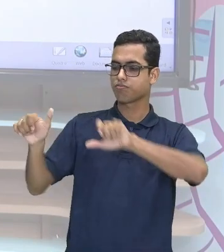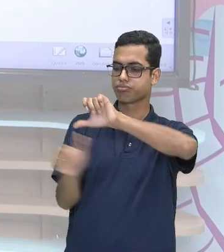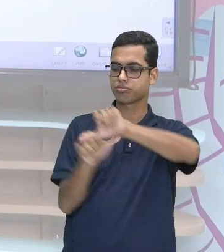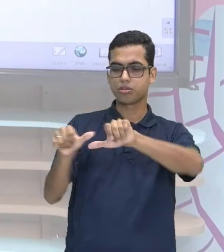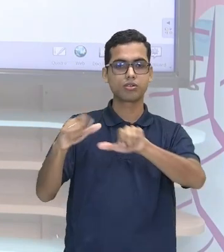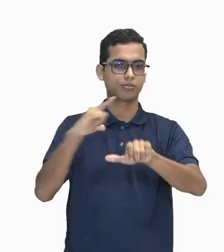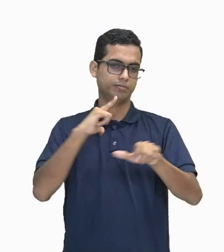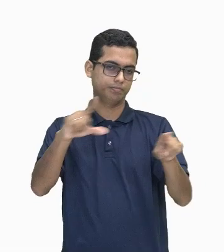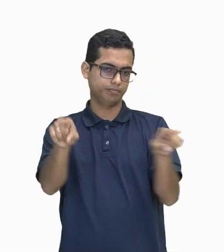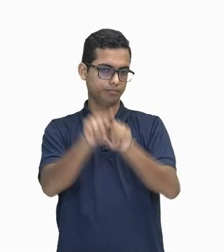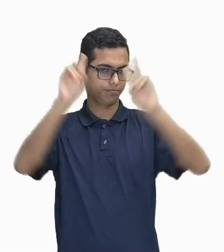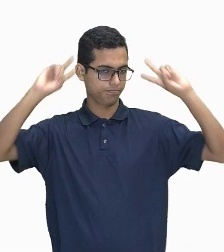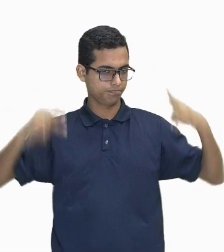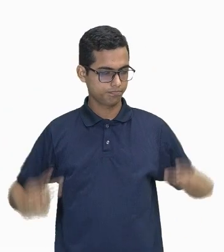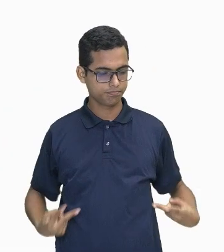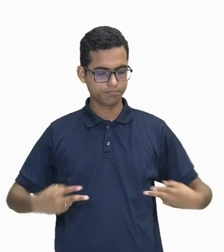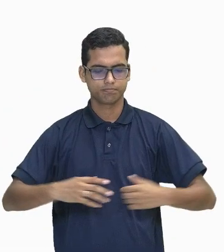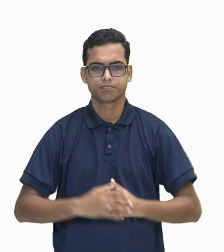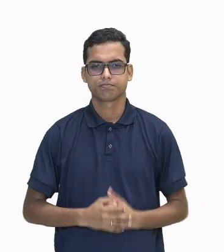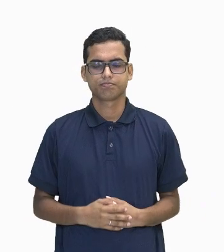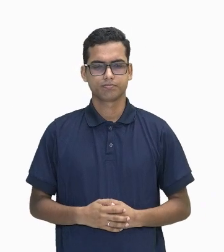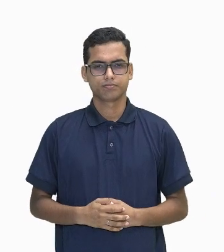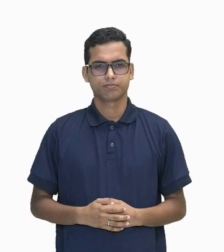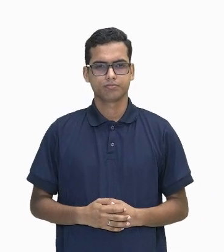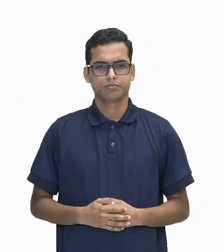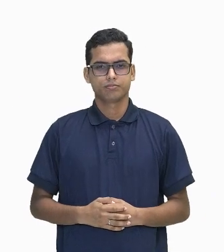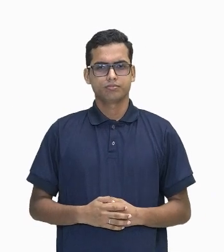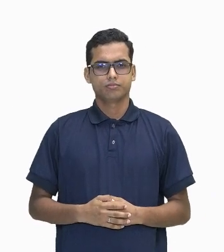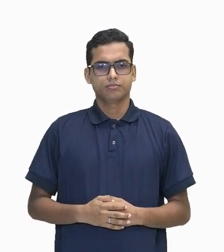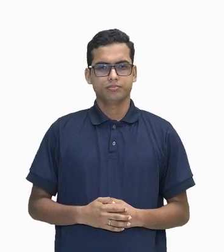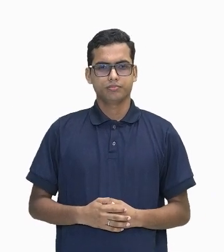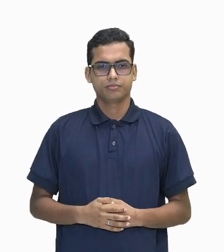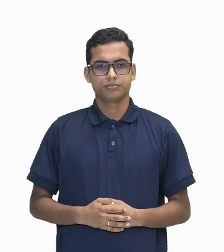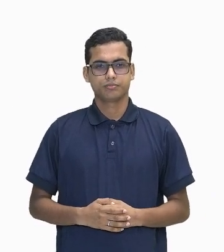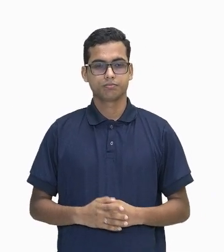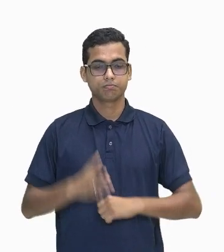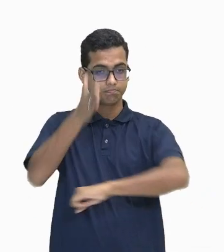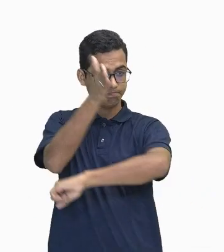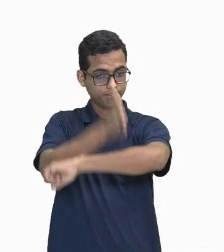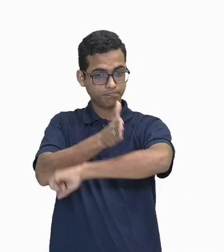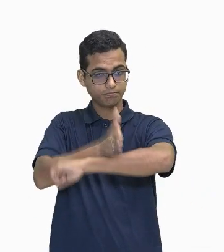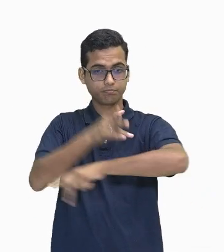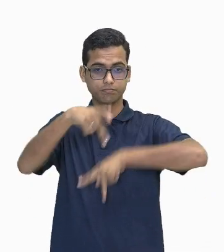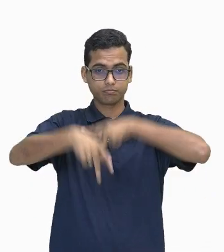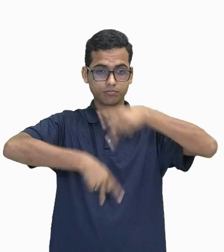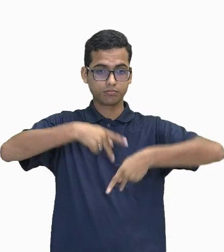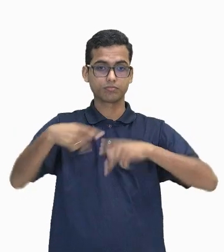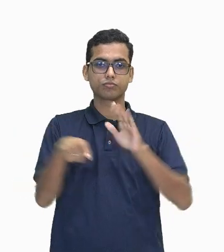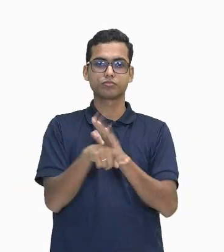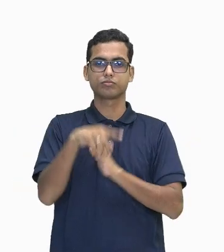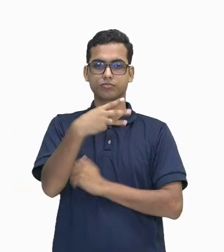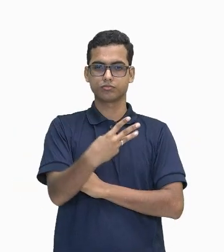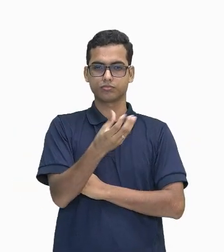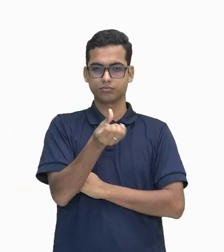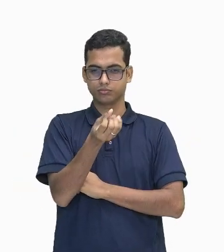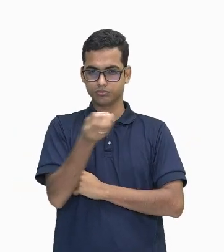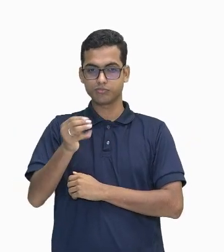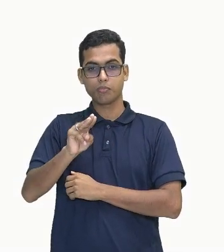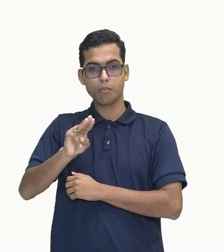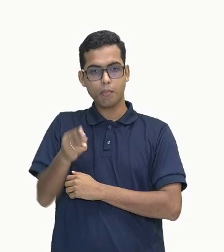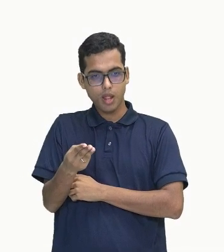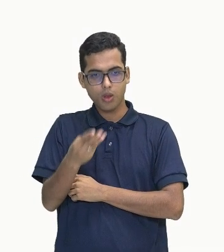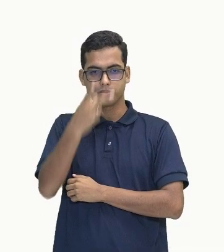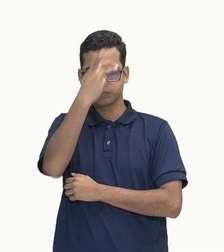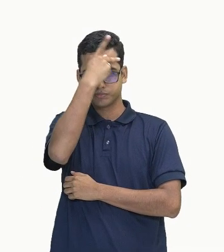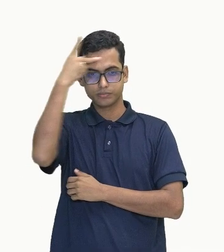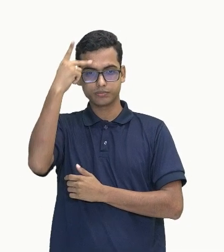na Idade Média, uma população mundial aí de aproximadamente 360 milhões de pessoas, e